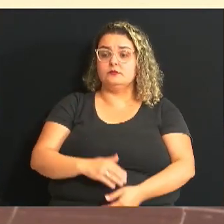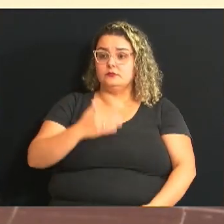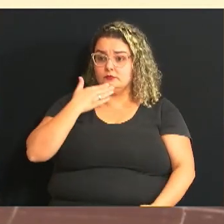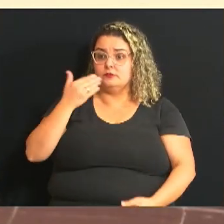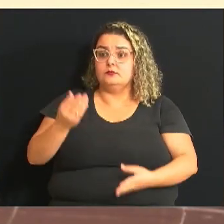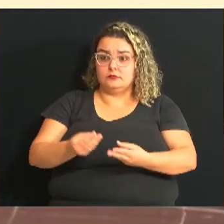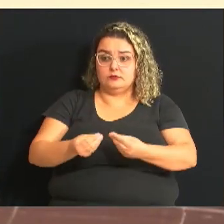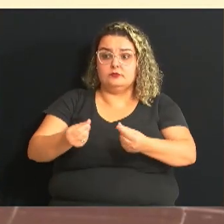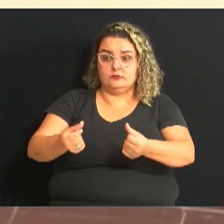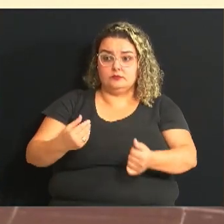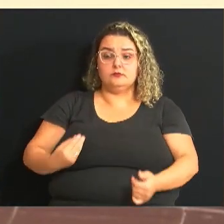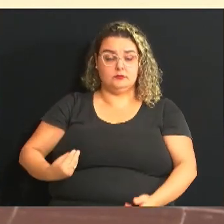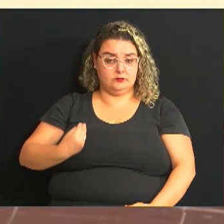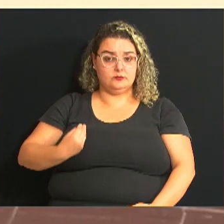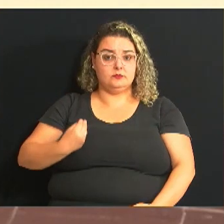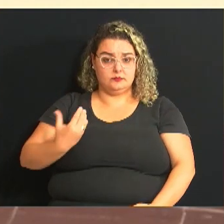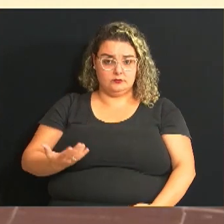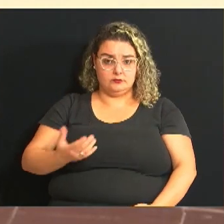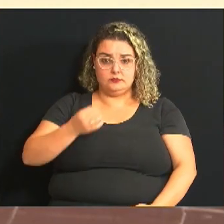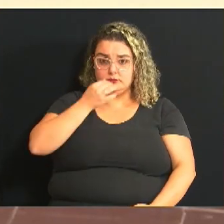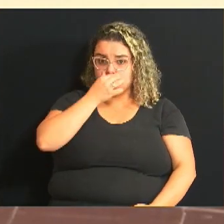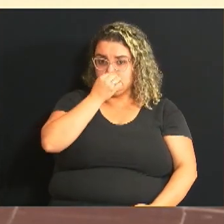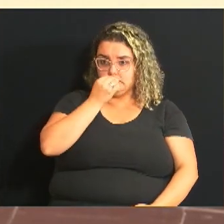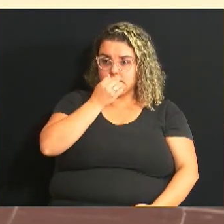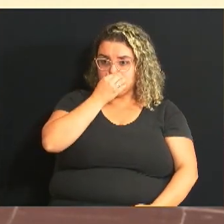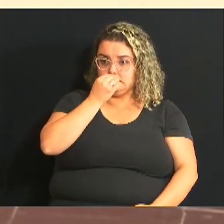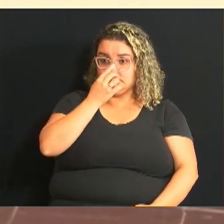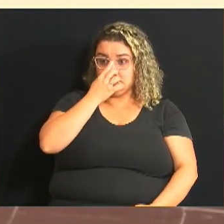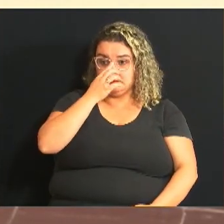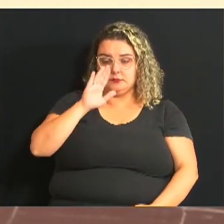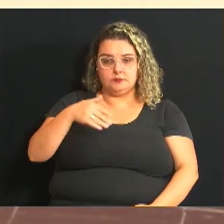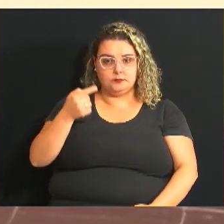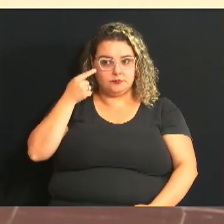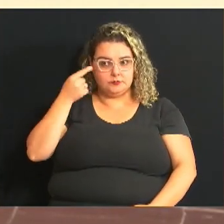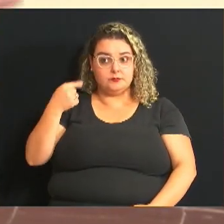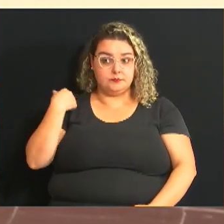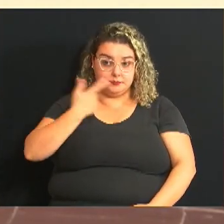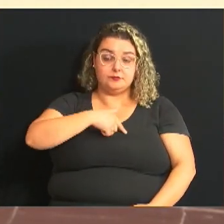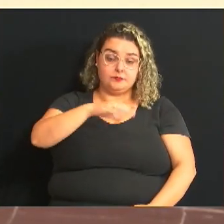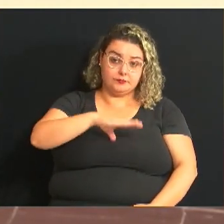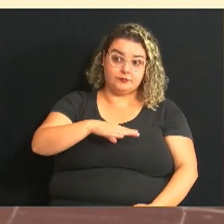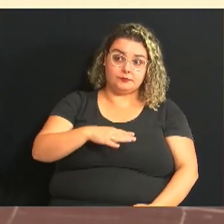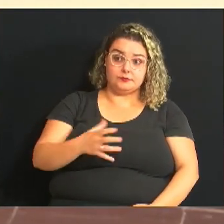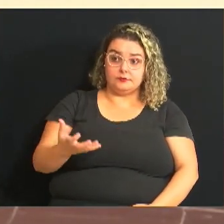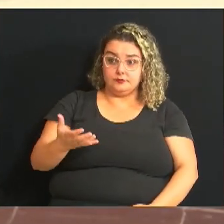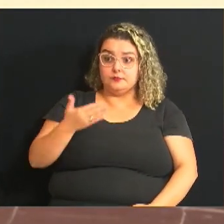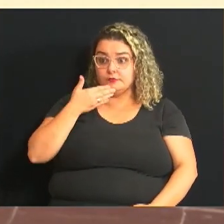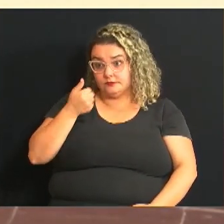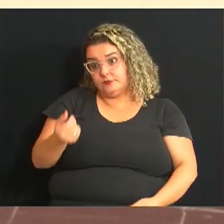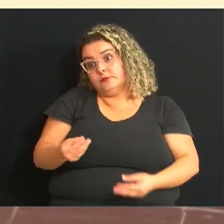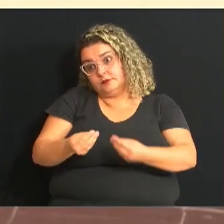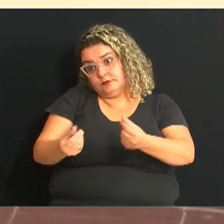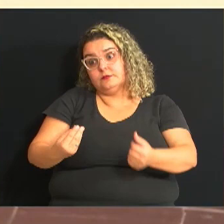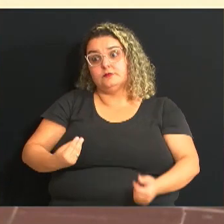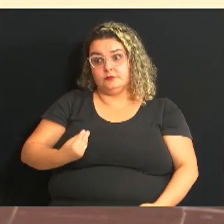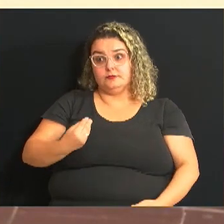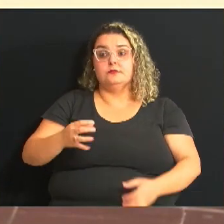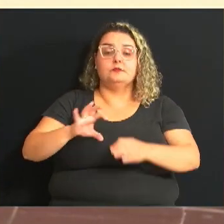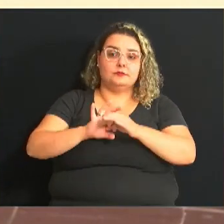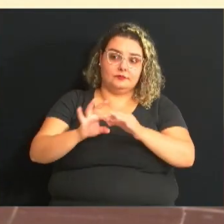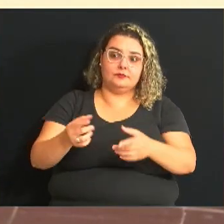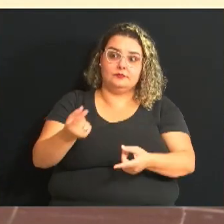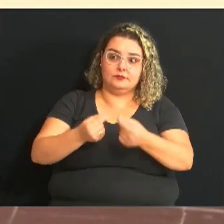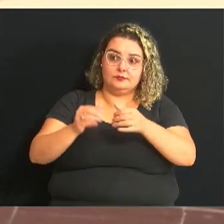qualidade de vida, né? E aí, quando a gente pensa no nosso município, a gente sempre quer melhorar a qualidade de vida. Então, vamos deixar esse dinheiro